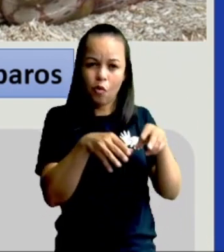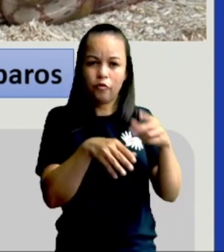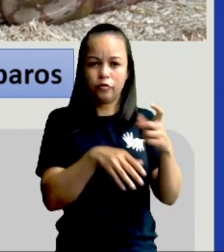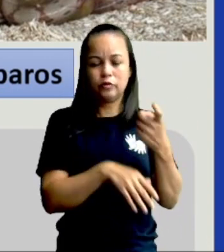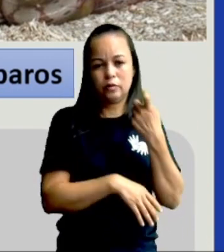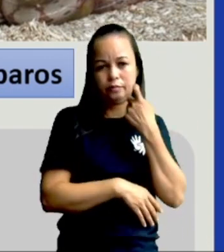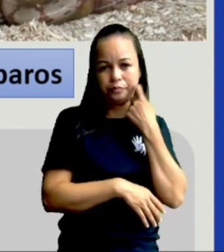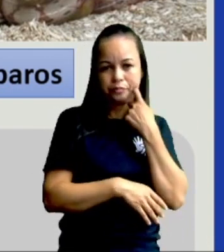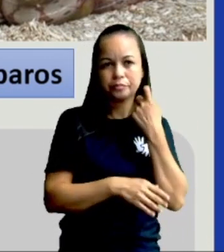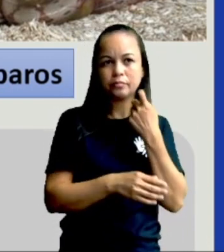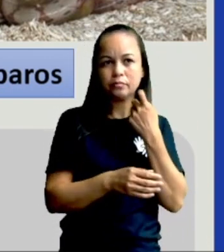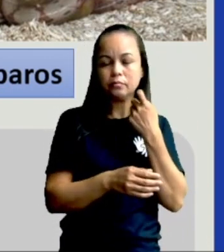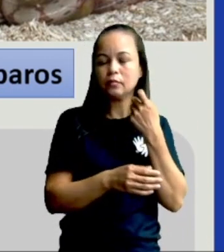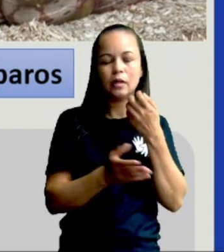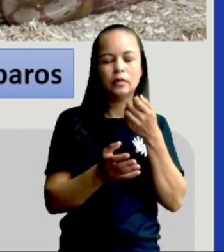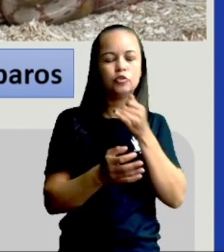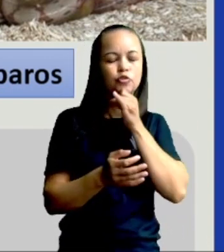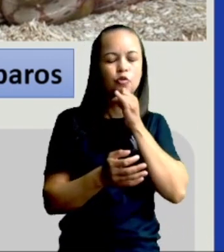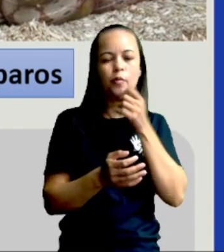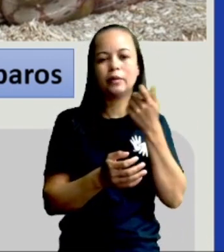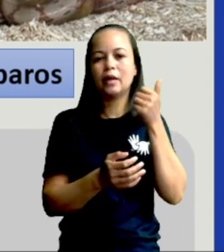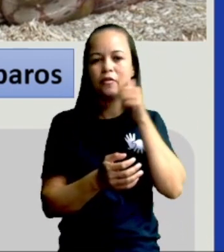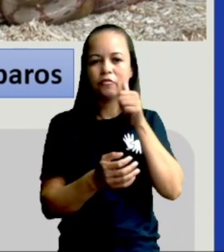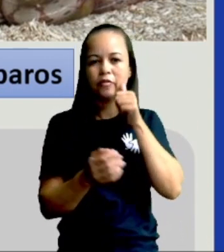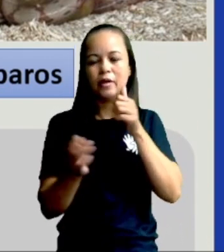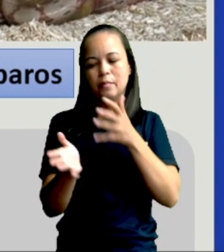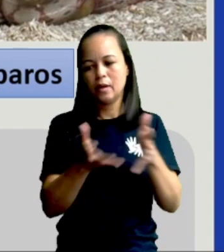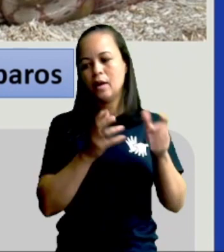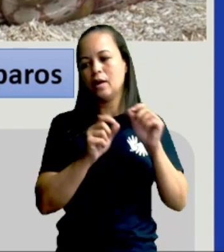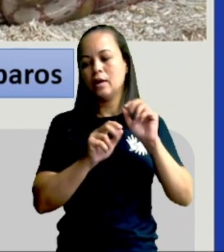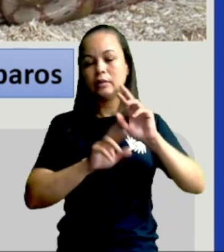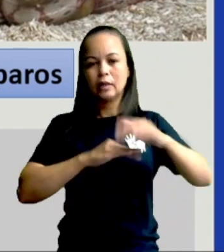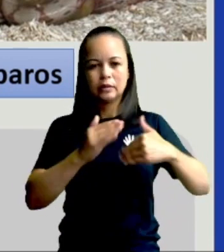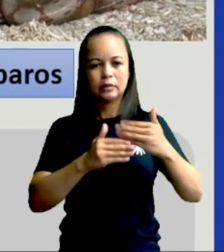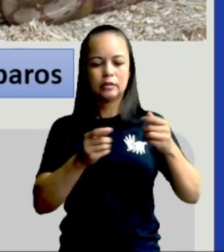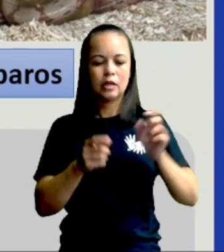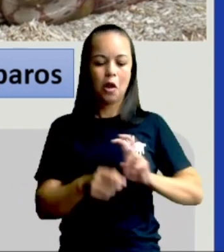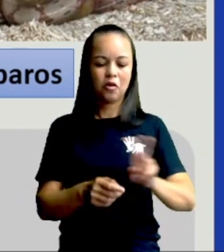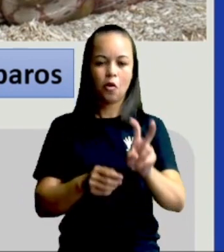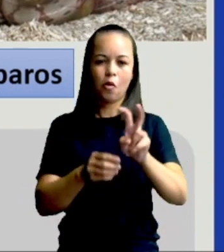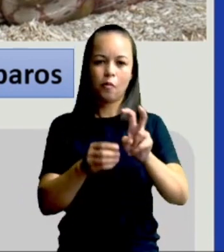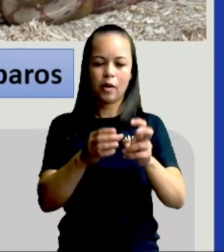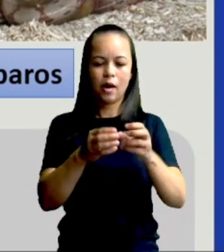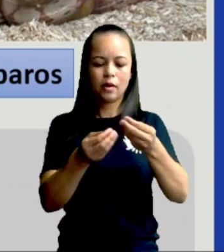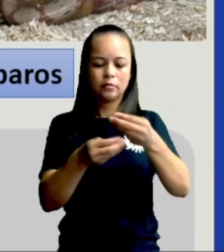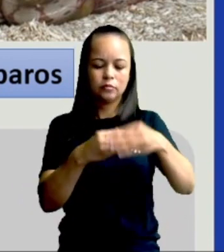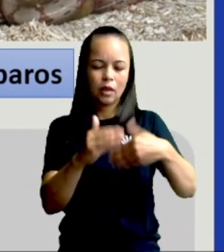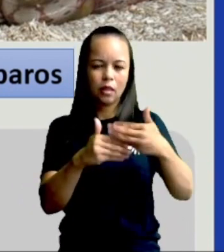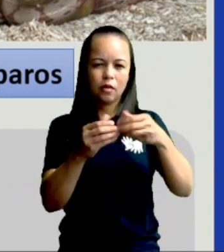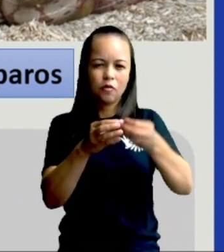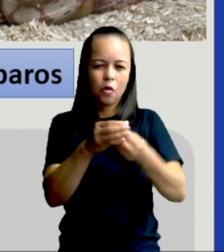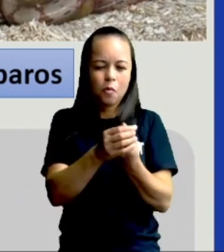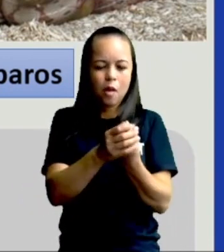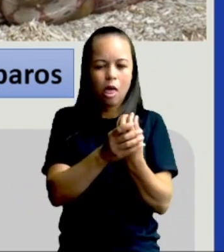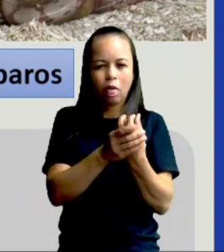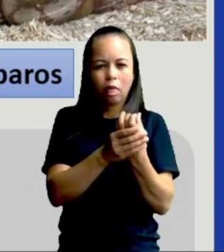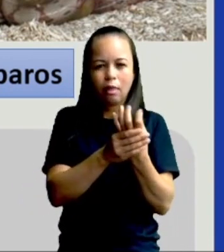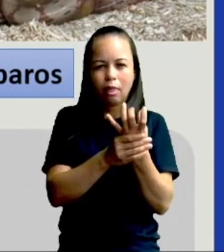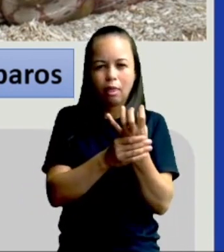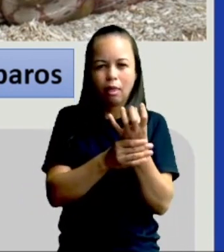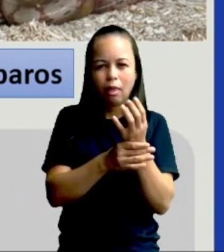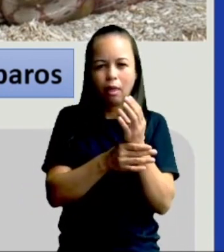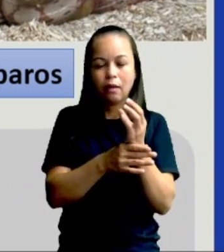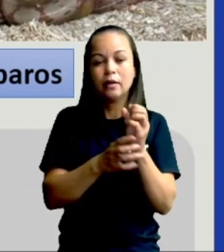fêmea, as cobras se desenvolvem e depois elas saem de dentro dela, até com resquícios